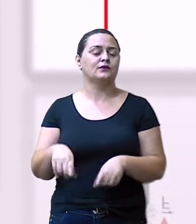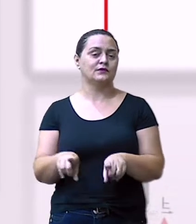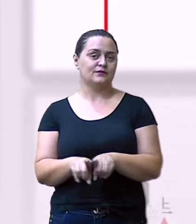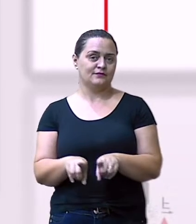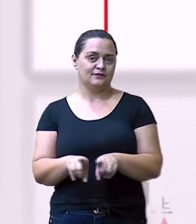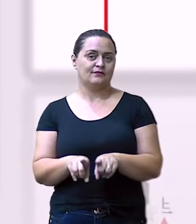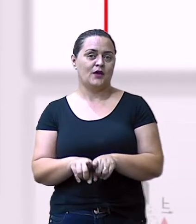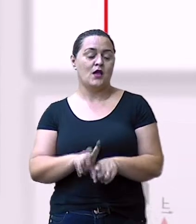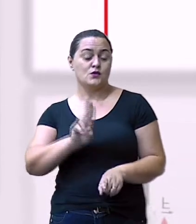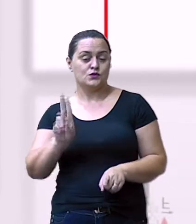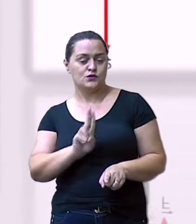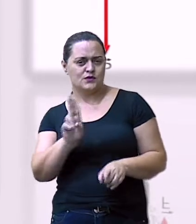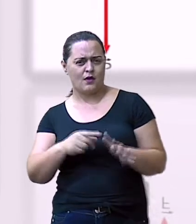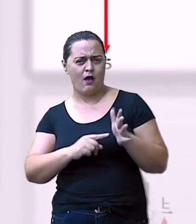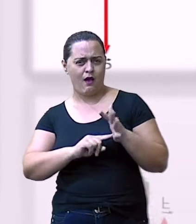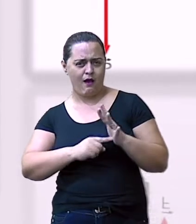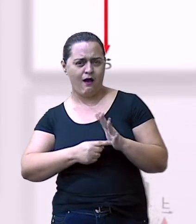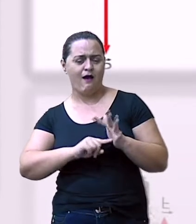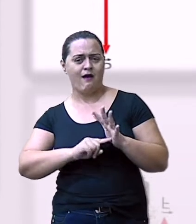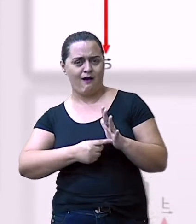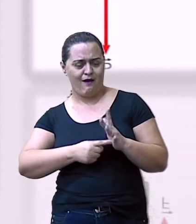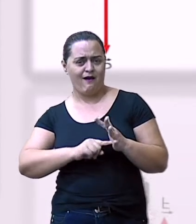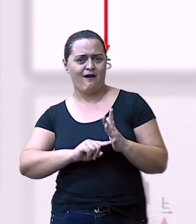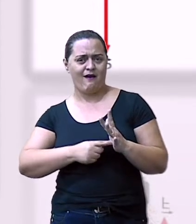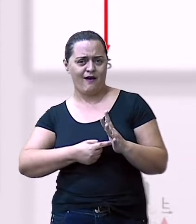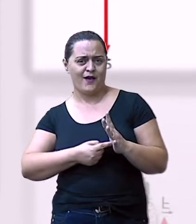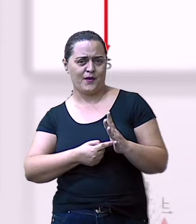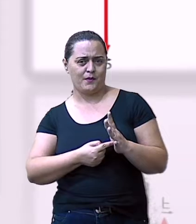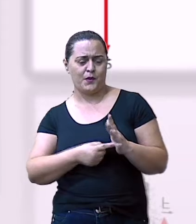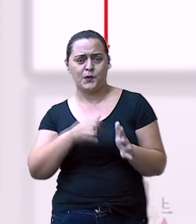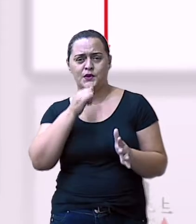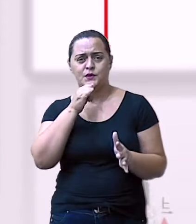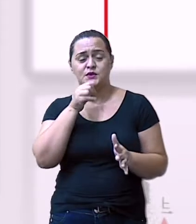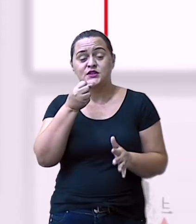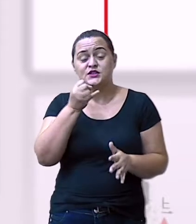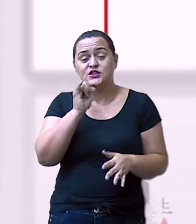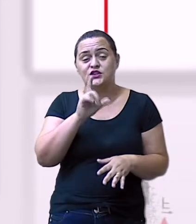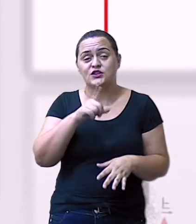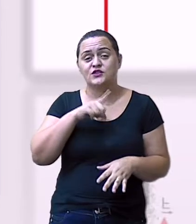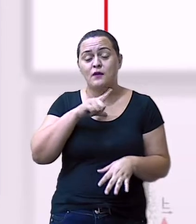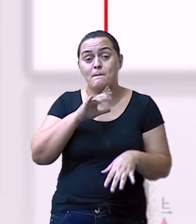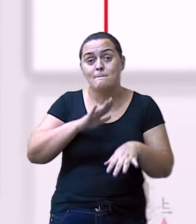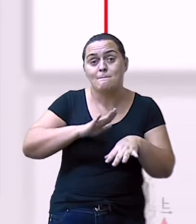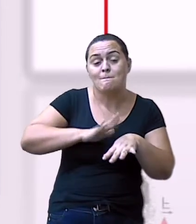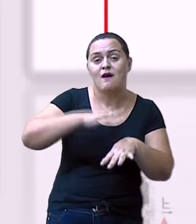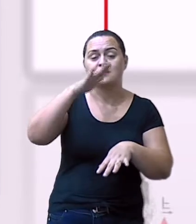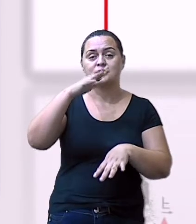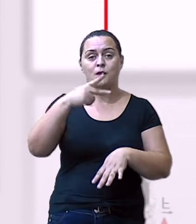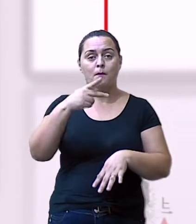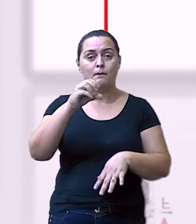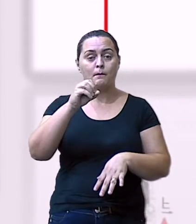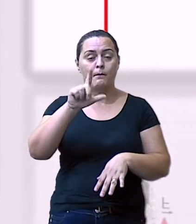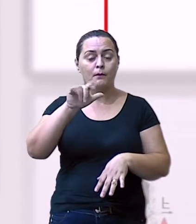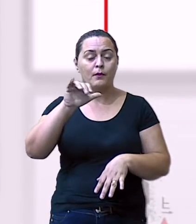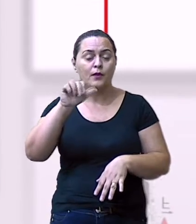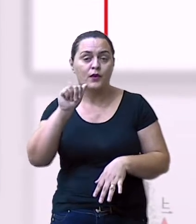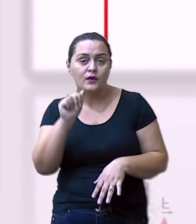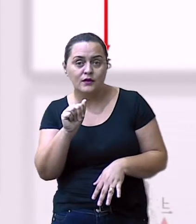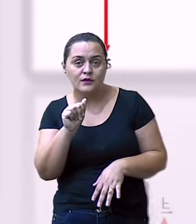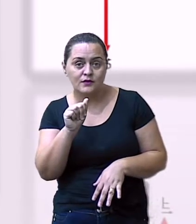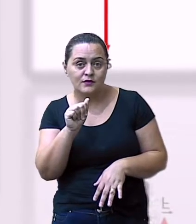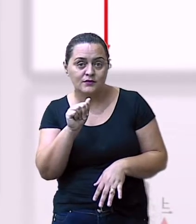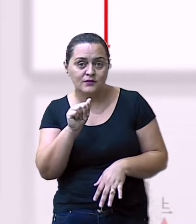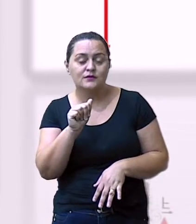que quanto maior for o número de polias móveis, menor deve ser a